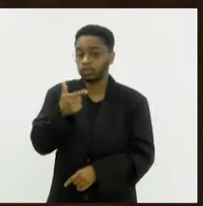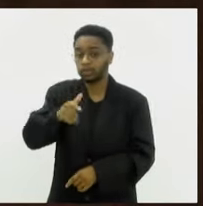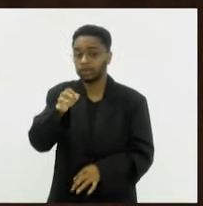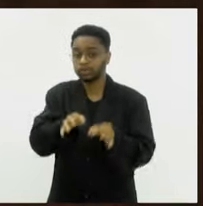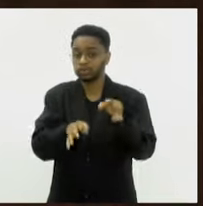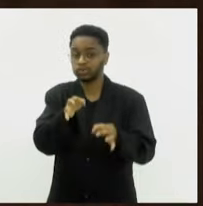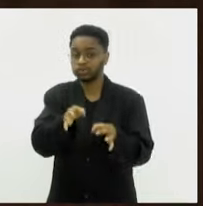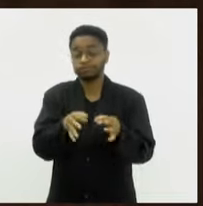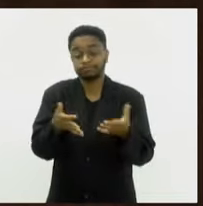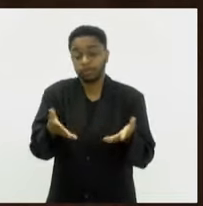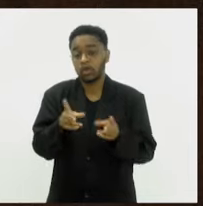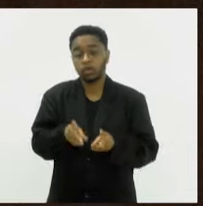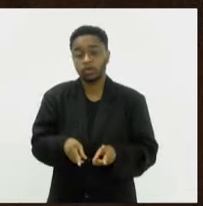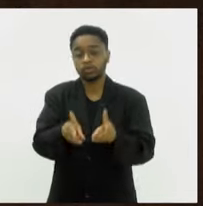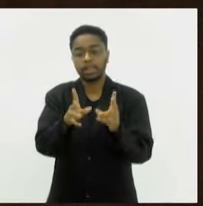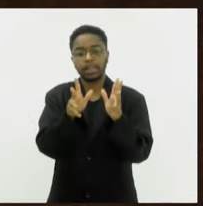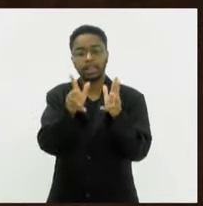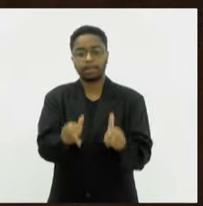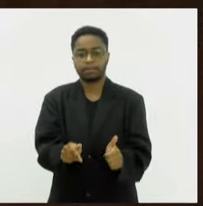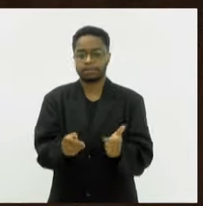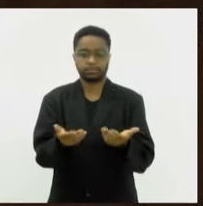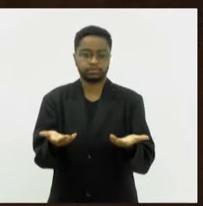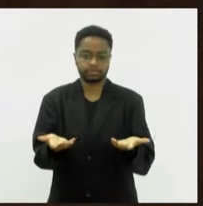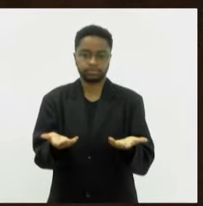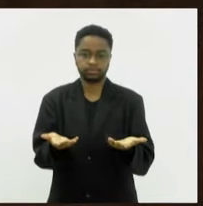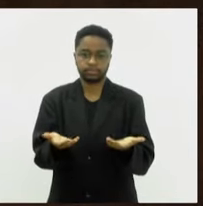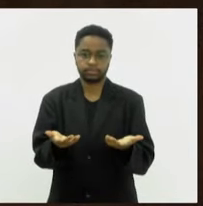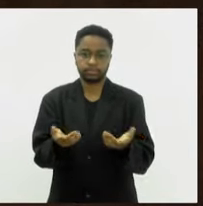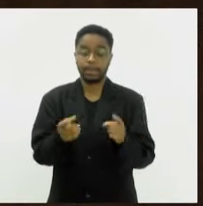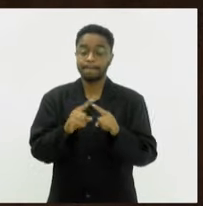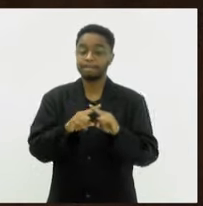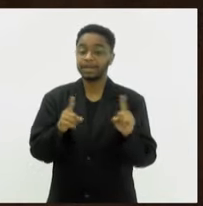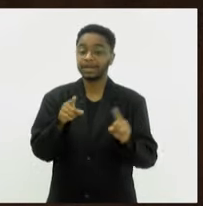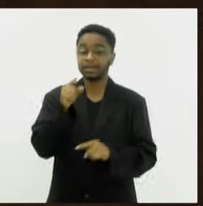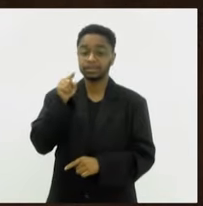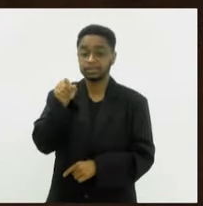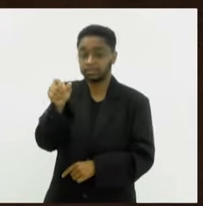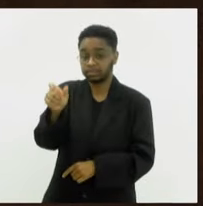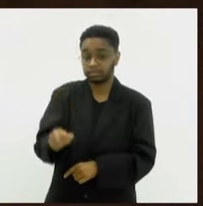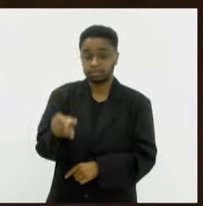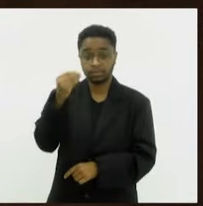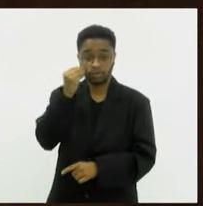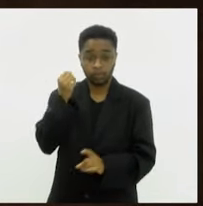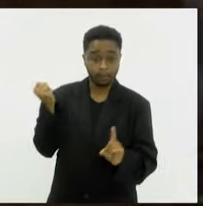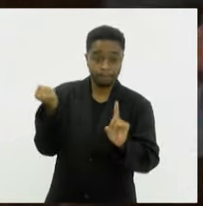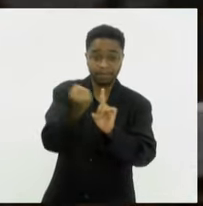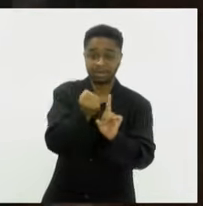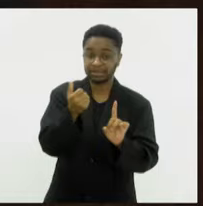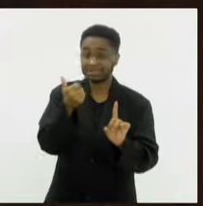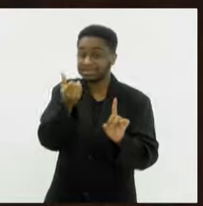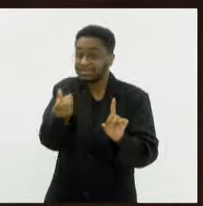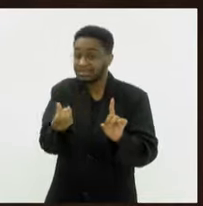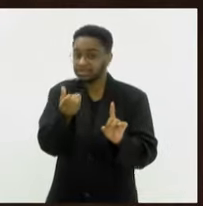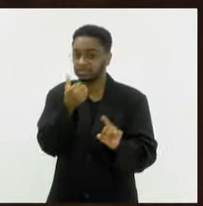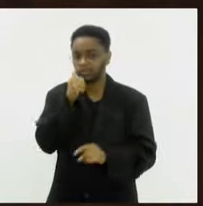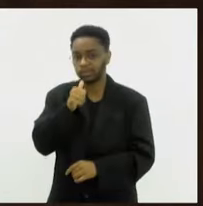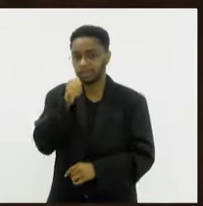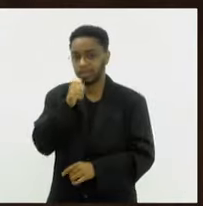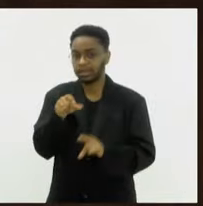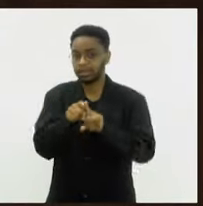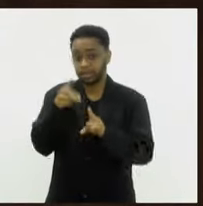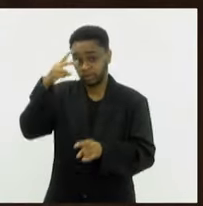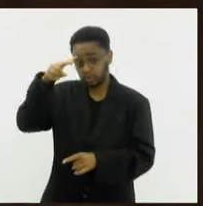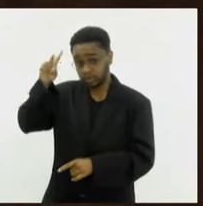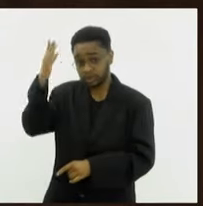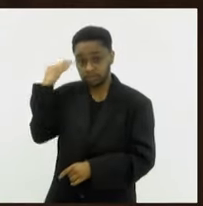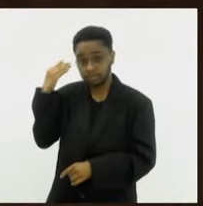ficha continuava sendo ficha limpa. Só que o sujeito tentou matar 6 mulheres e até 2 semanas